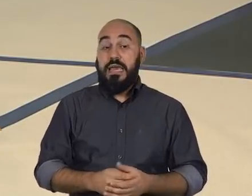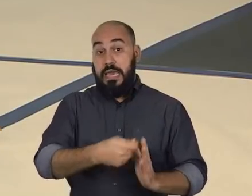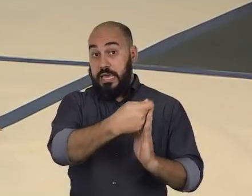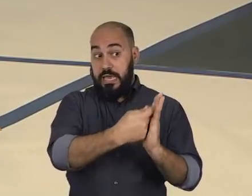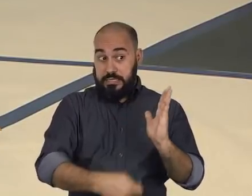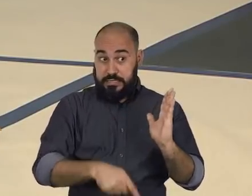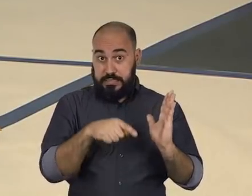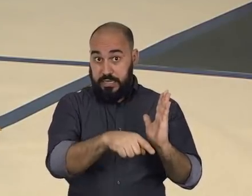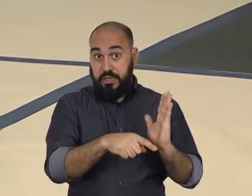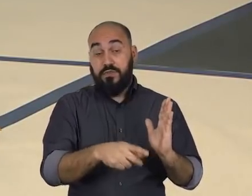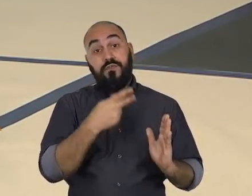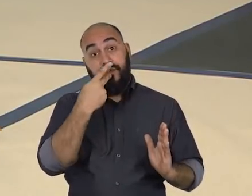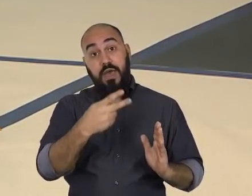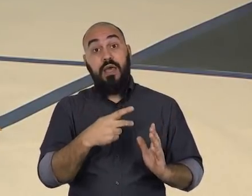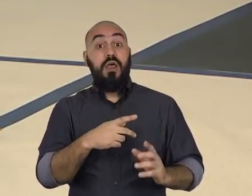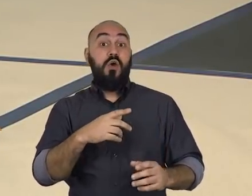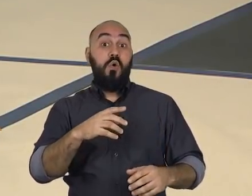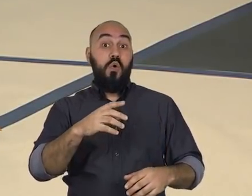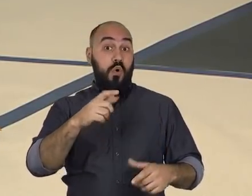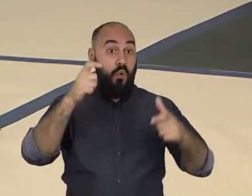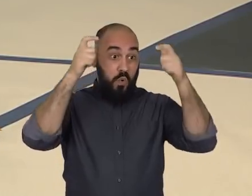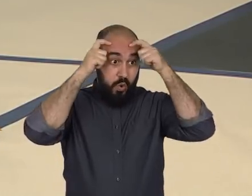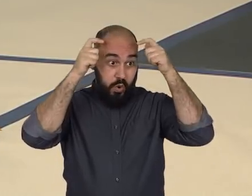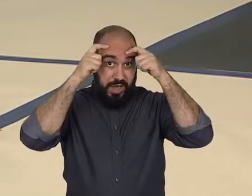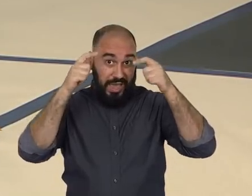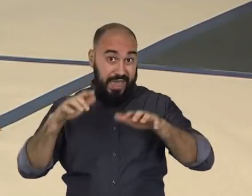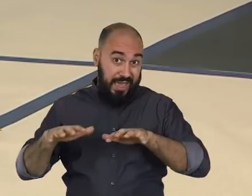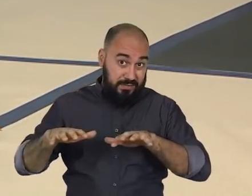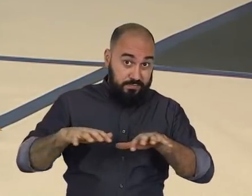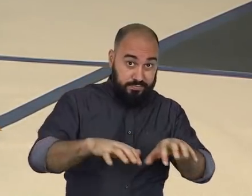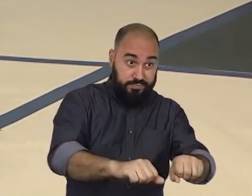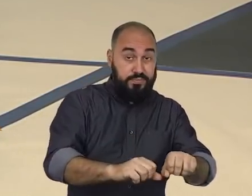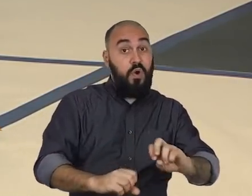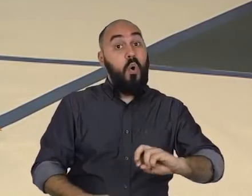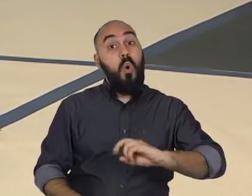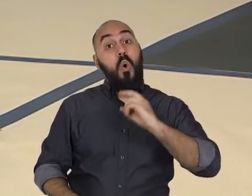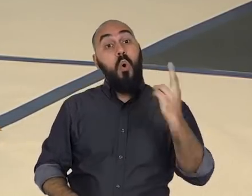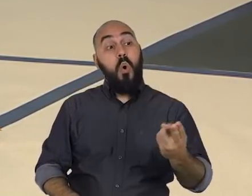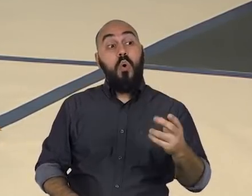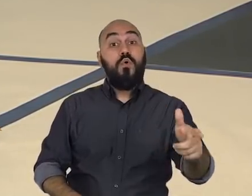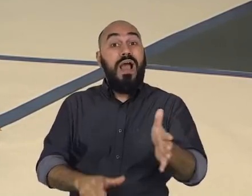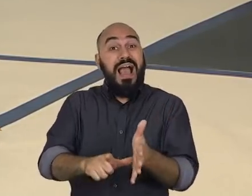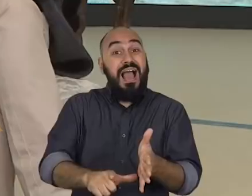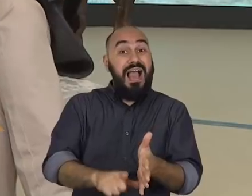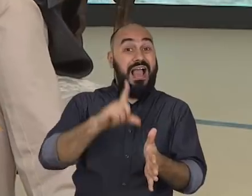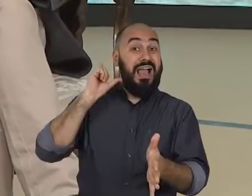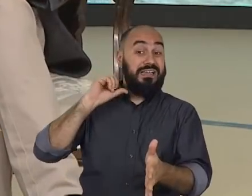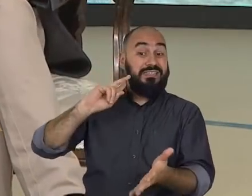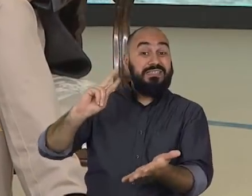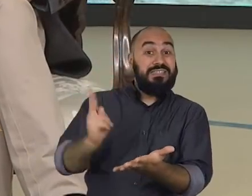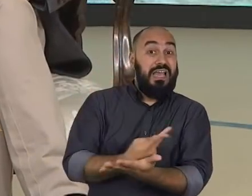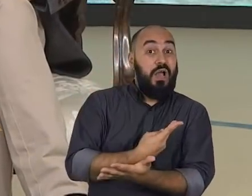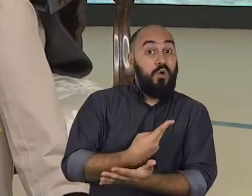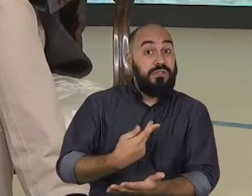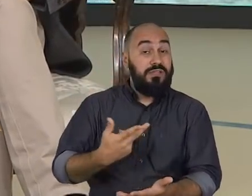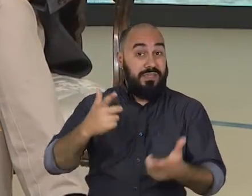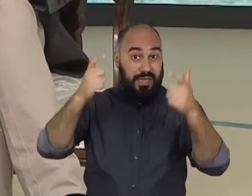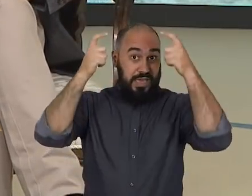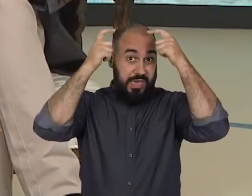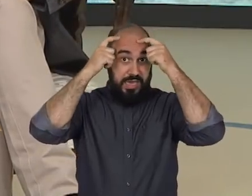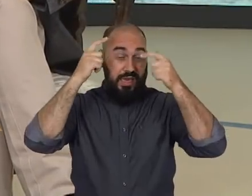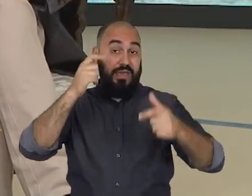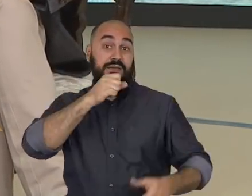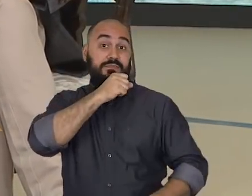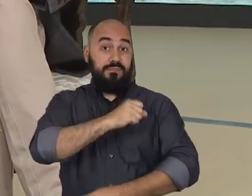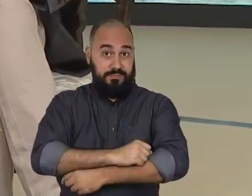ao exílio do rei, quanto a uma investida antes disso. Assim, o resultado do cerco